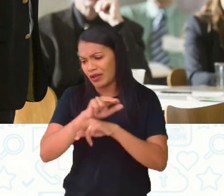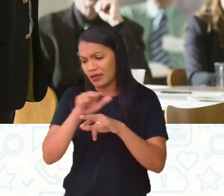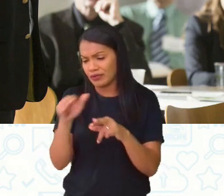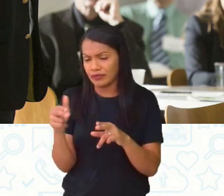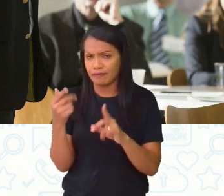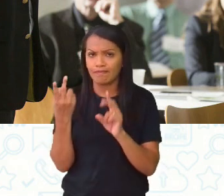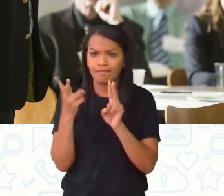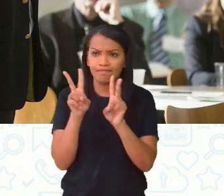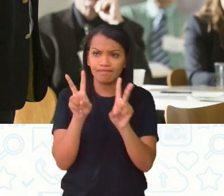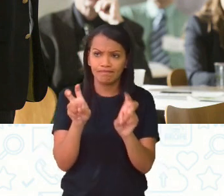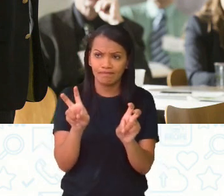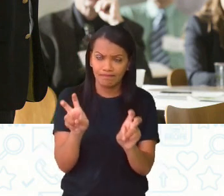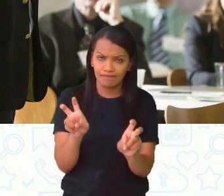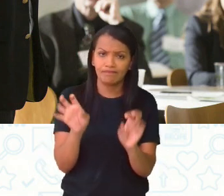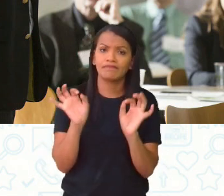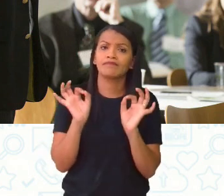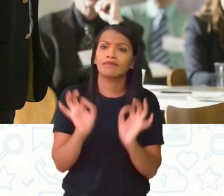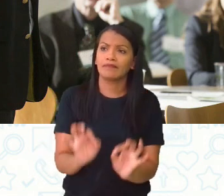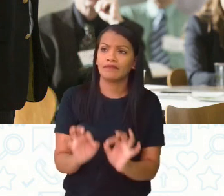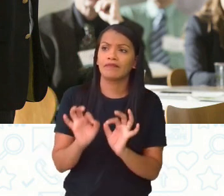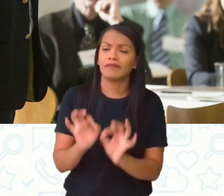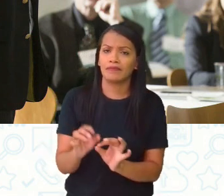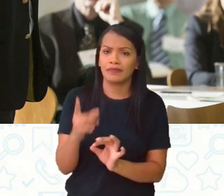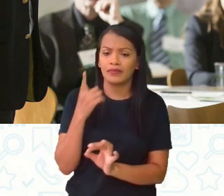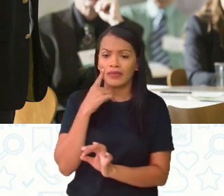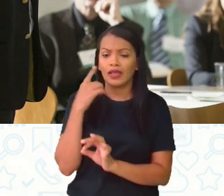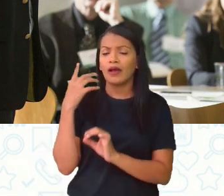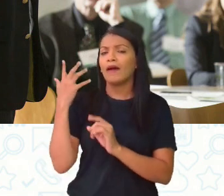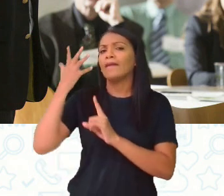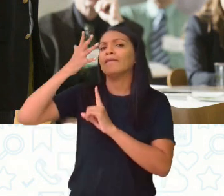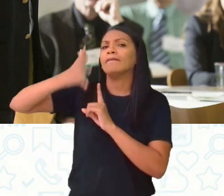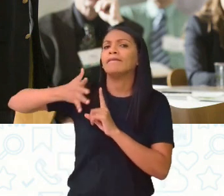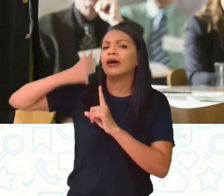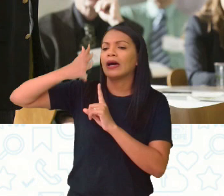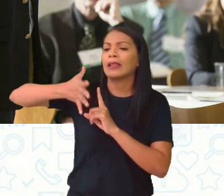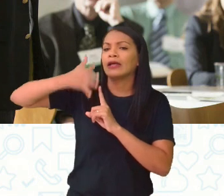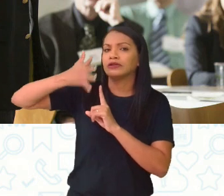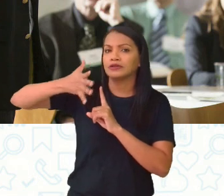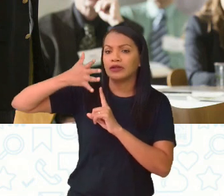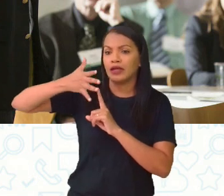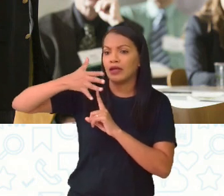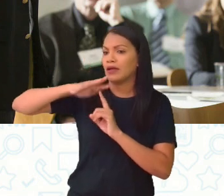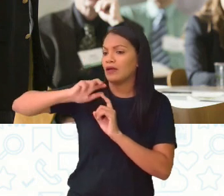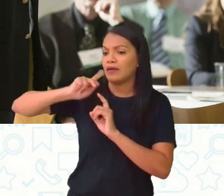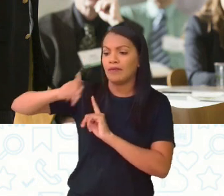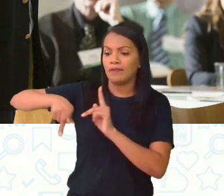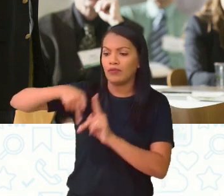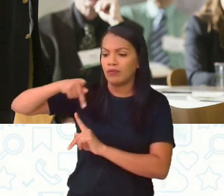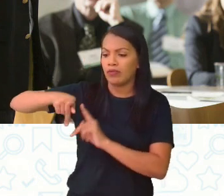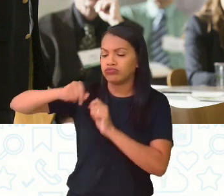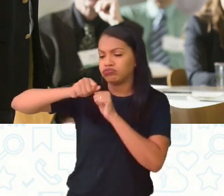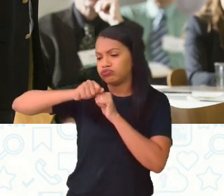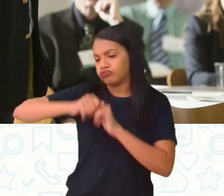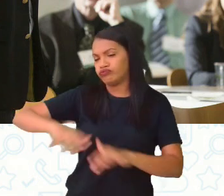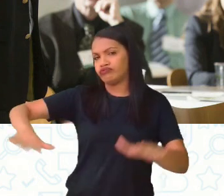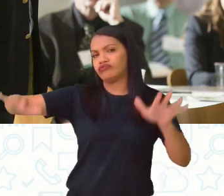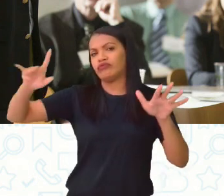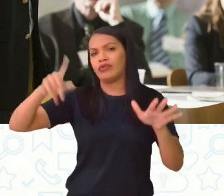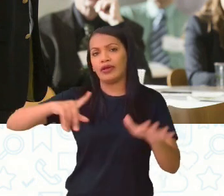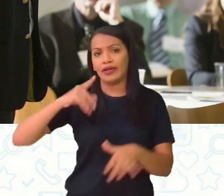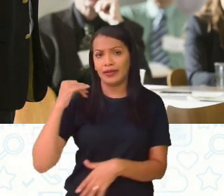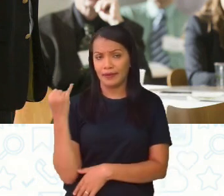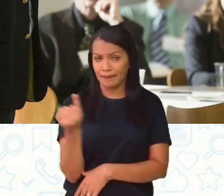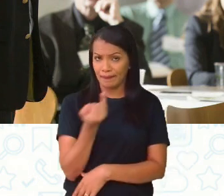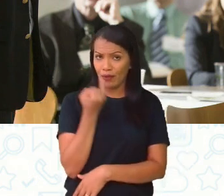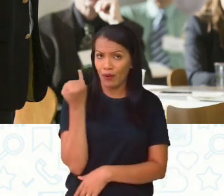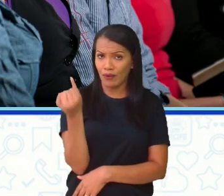A palestra pública, ela traz uma informação e alcança muitas pessoas. Isso é muito importante, não é?